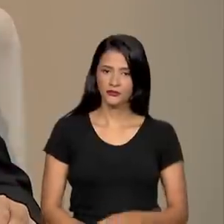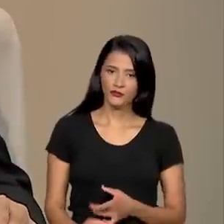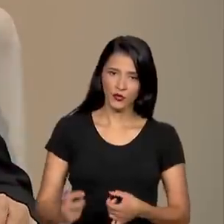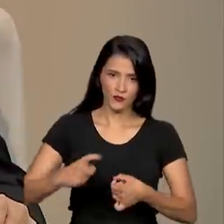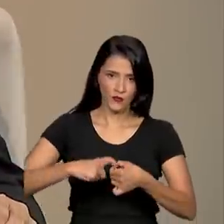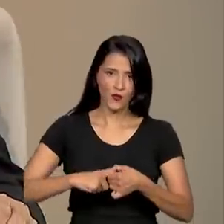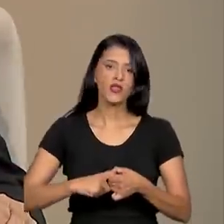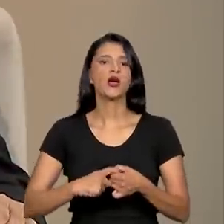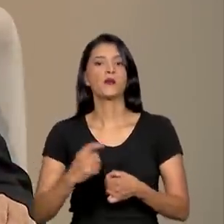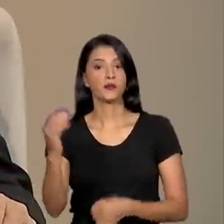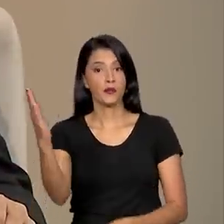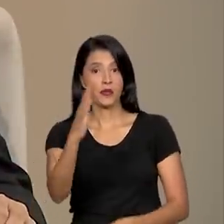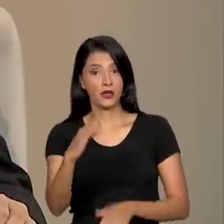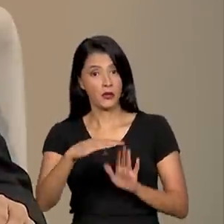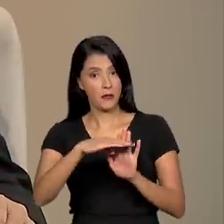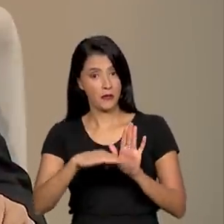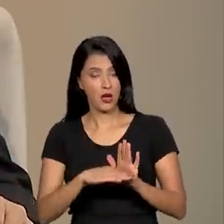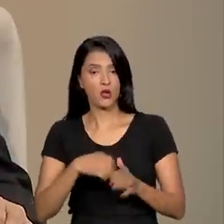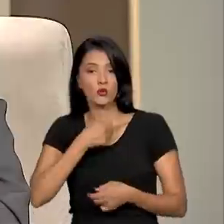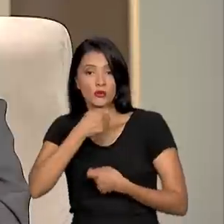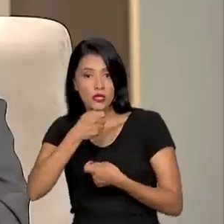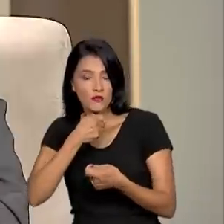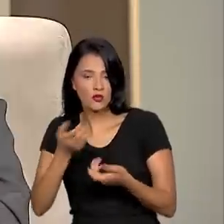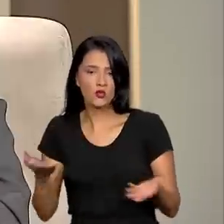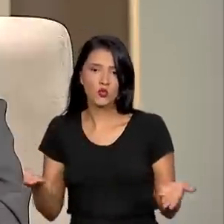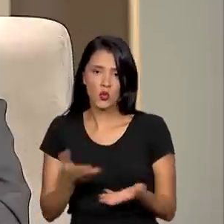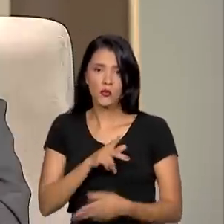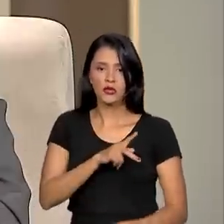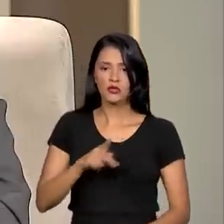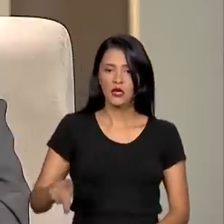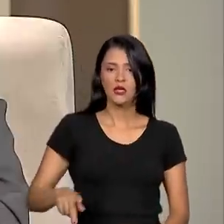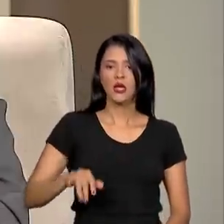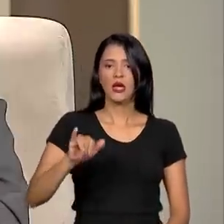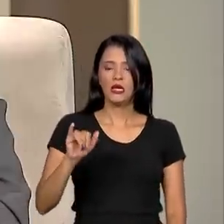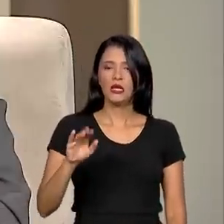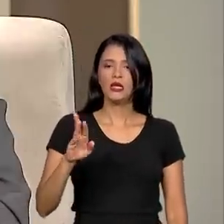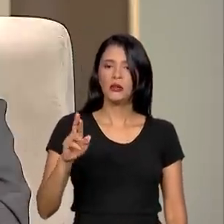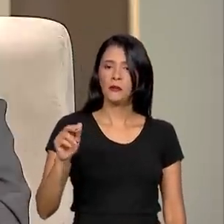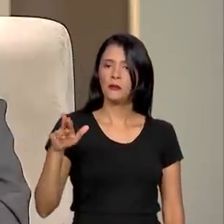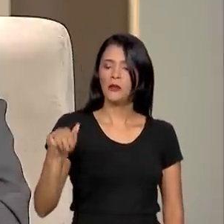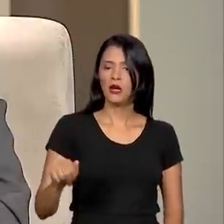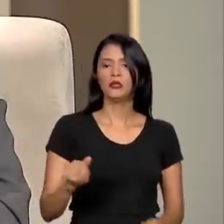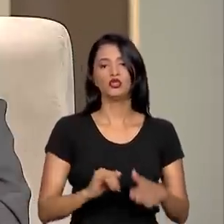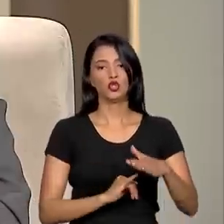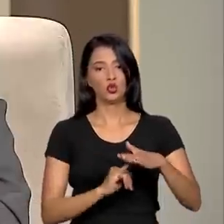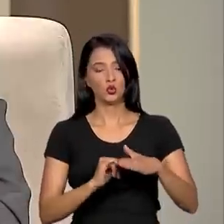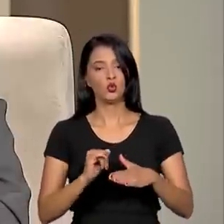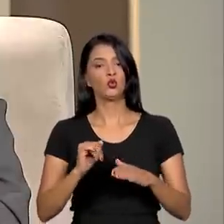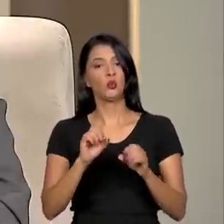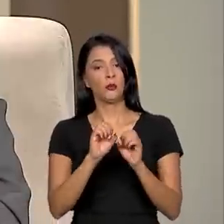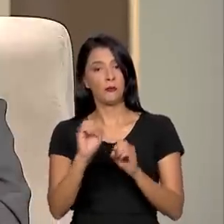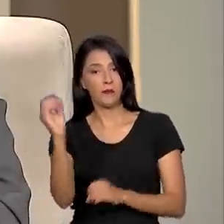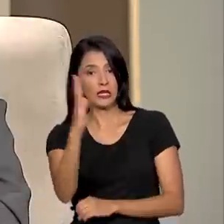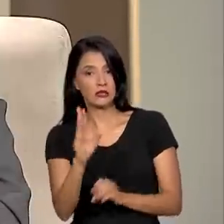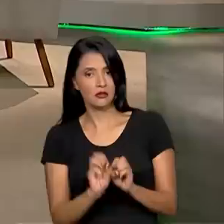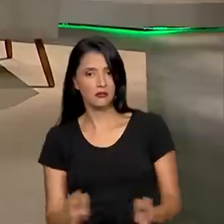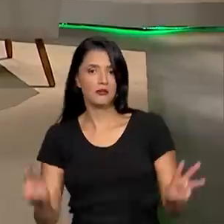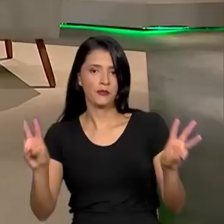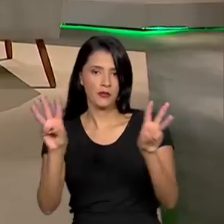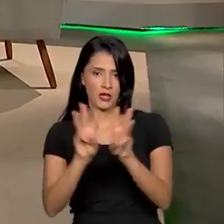Voltamos com o Brasil em Pauta. O entrevistado é o presidente do IBRAM, Instituto Brasileiro de Museus, Pedro